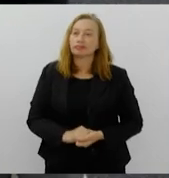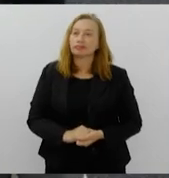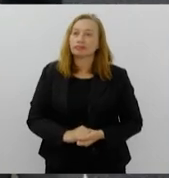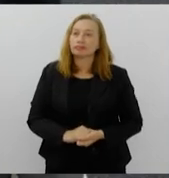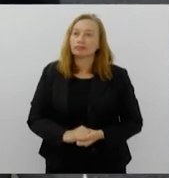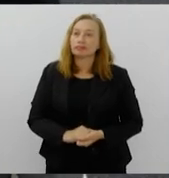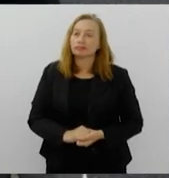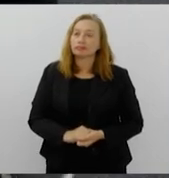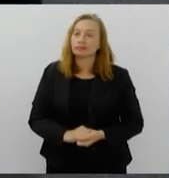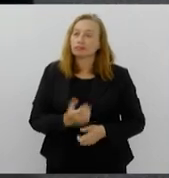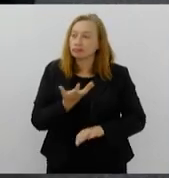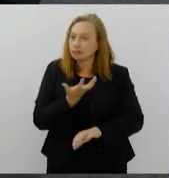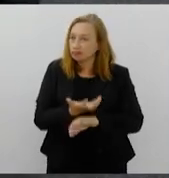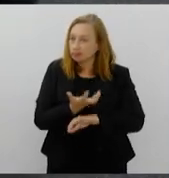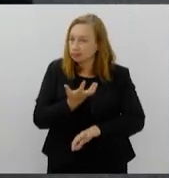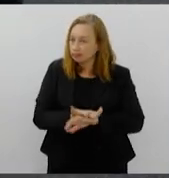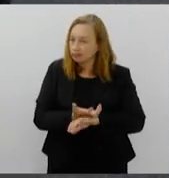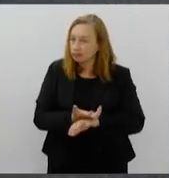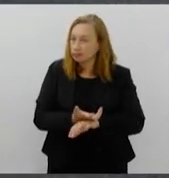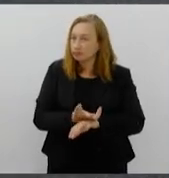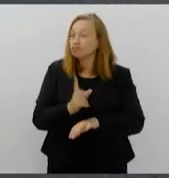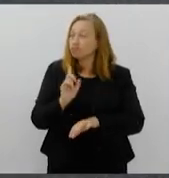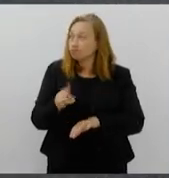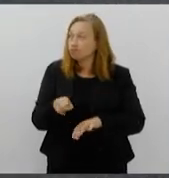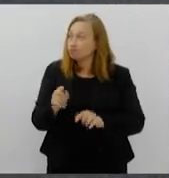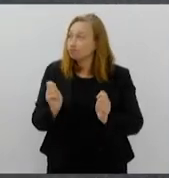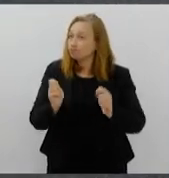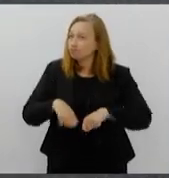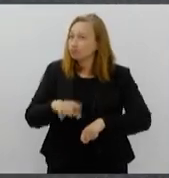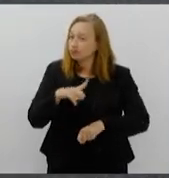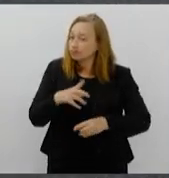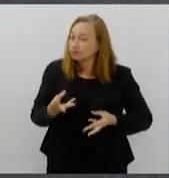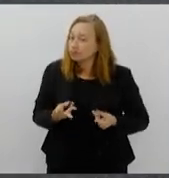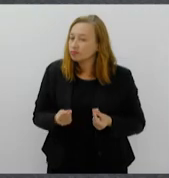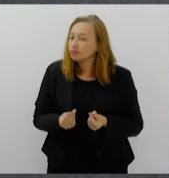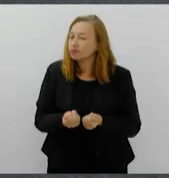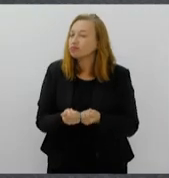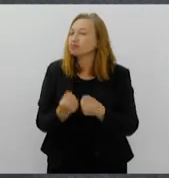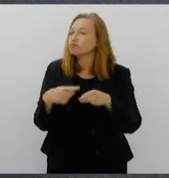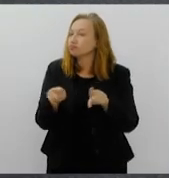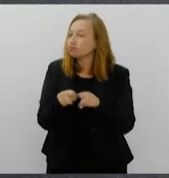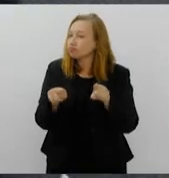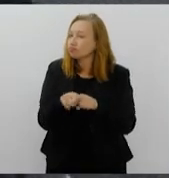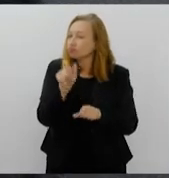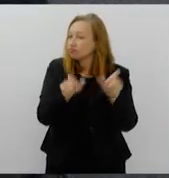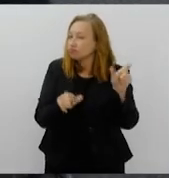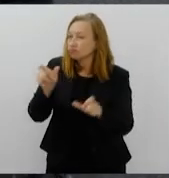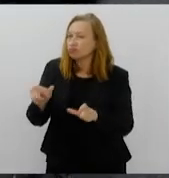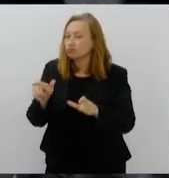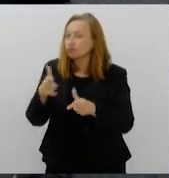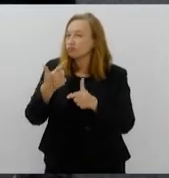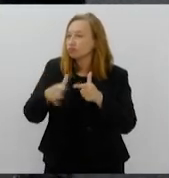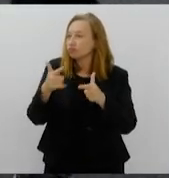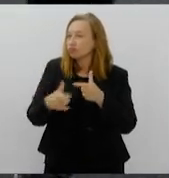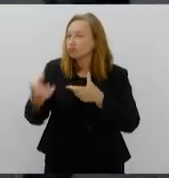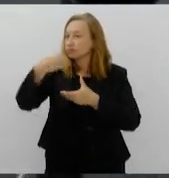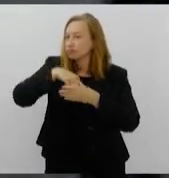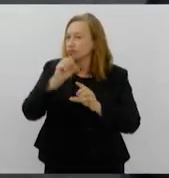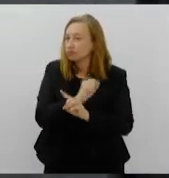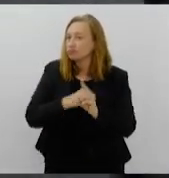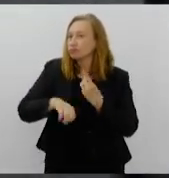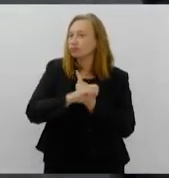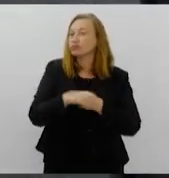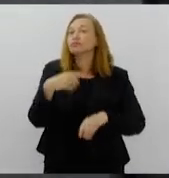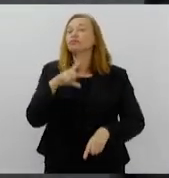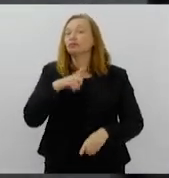é uma disciplina que é capaz de você sensibilizar também as pessoas sobre os problemas da nossa sociedade e tem